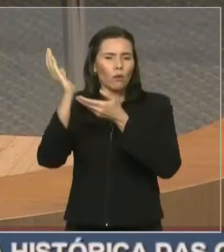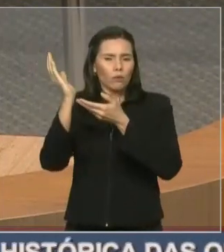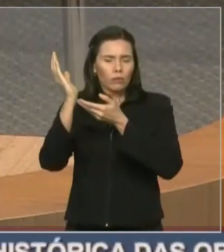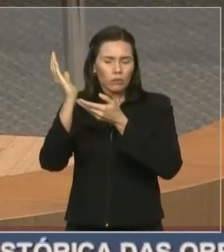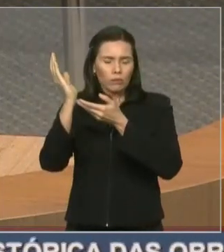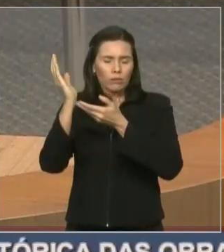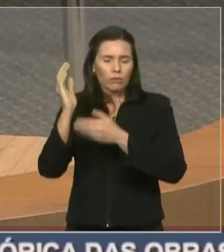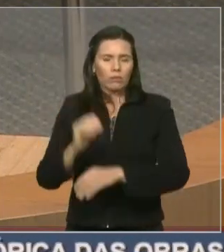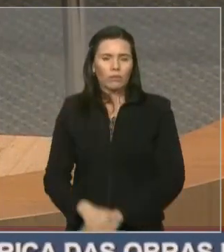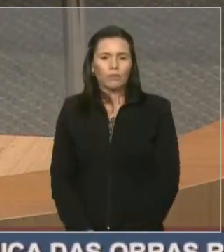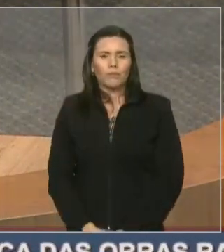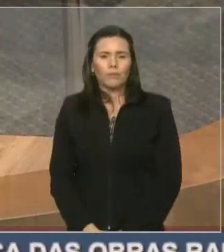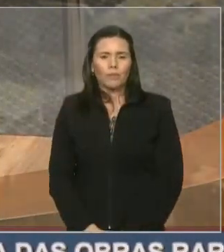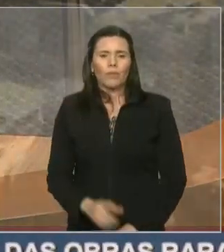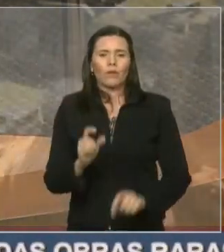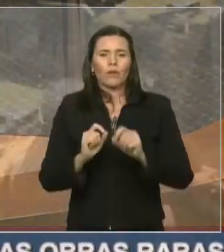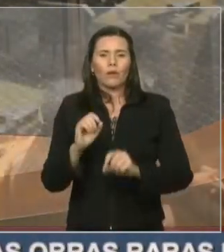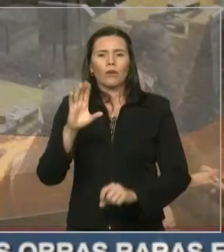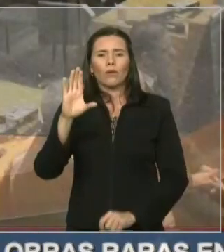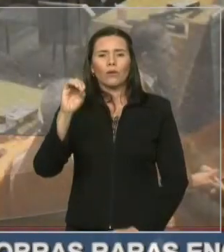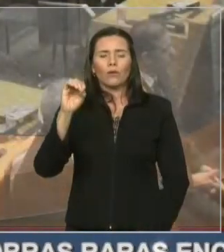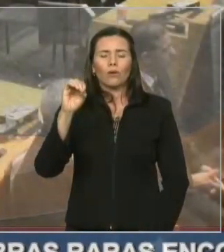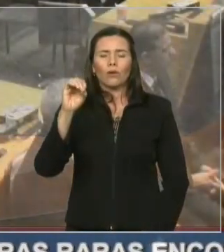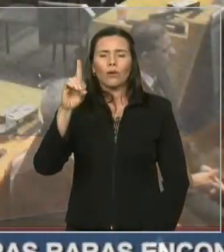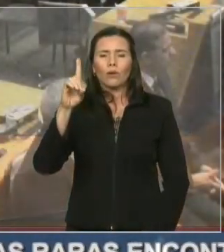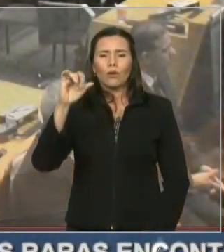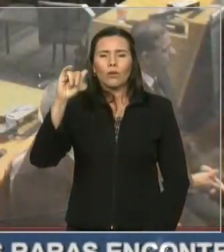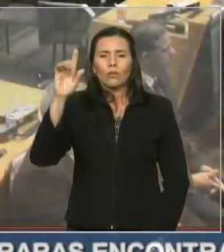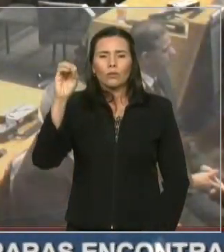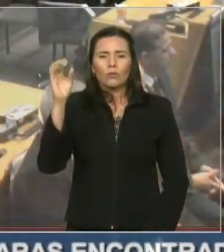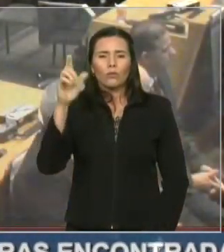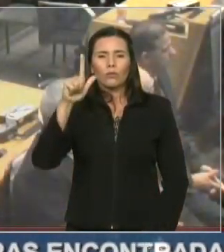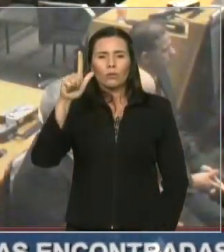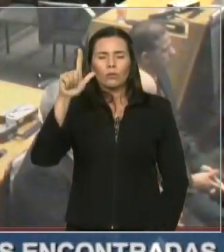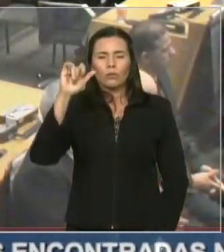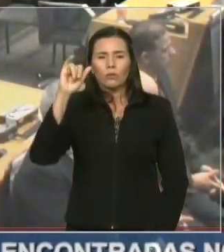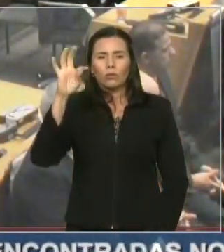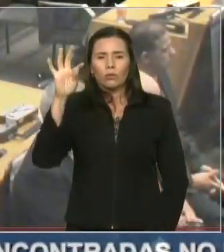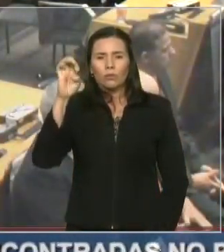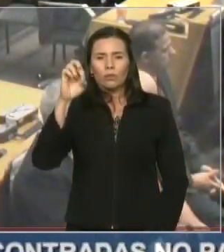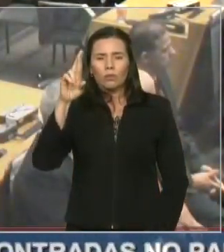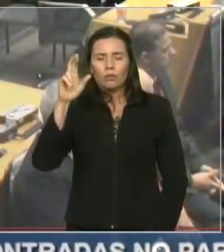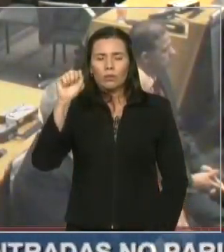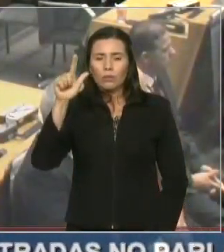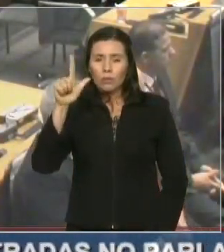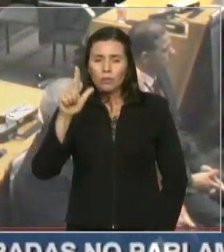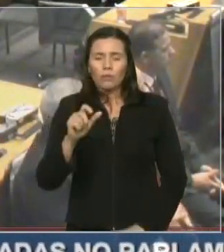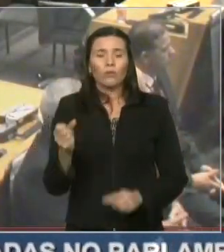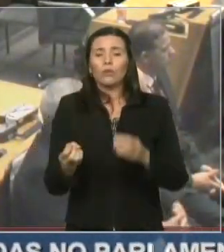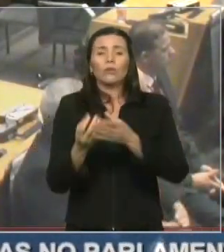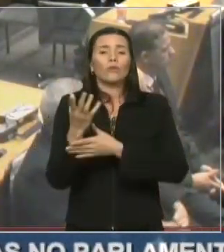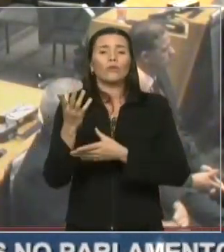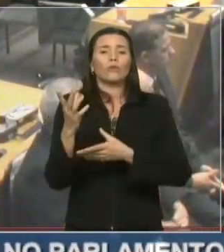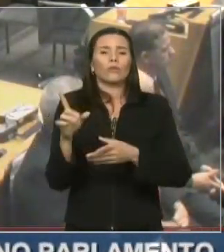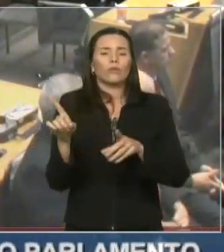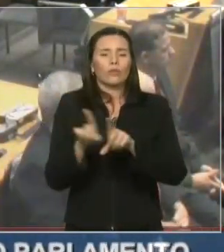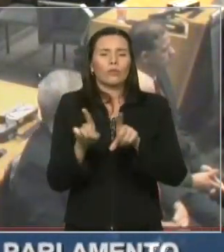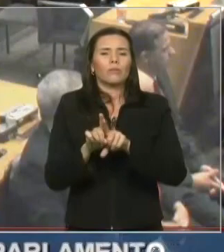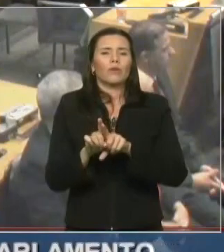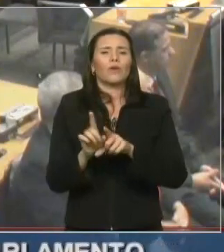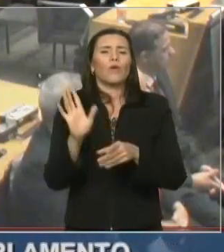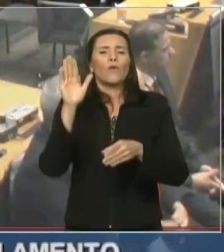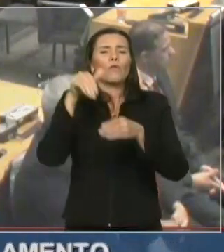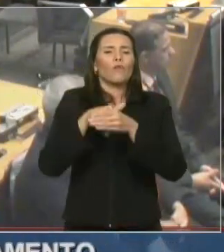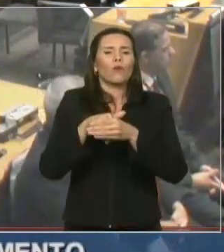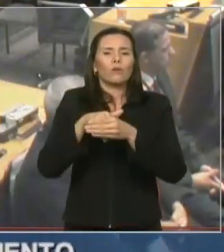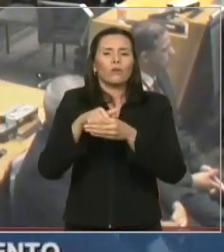Eleitoral. E que nesse Código Eleitoral, ele também criou o quê? O voto secreto, que é tão combatido hoje, e